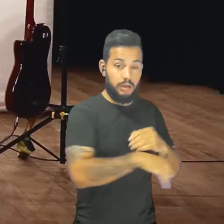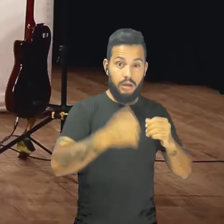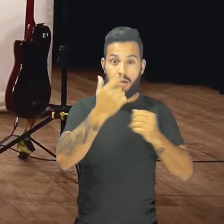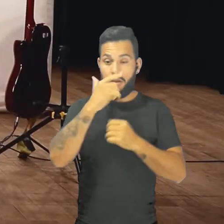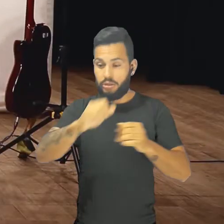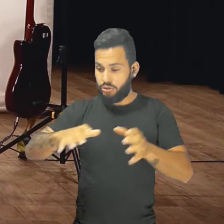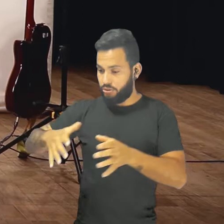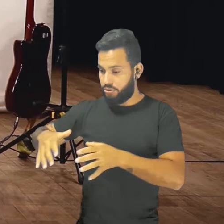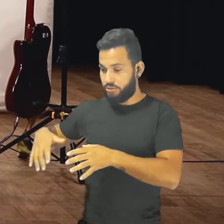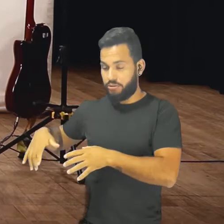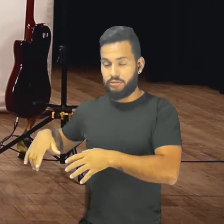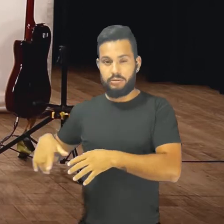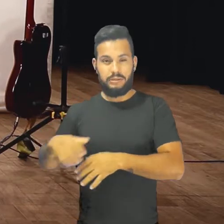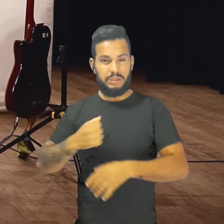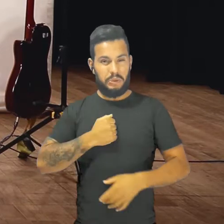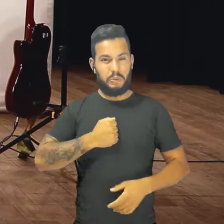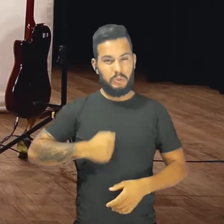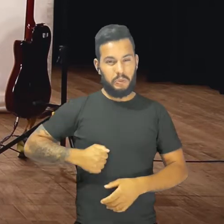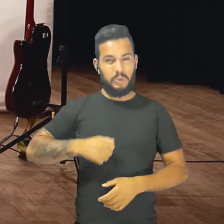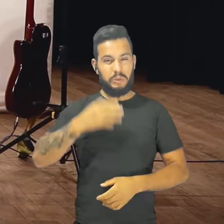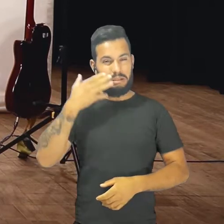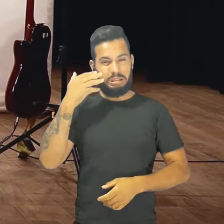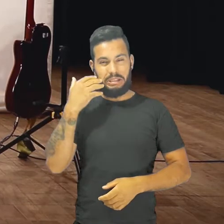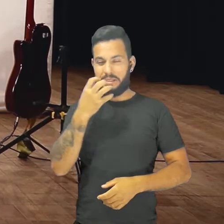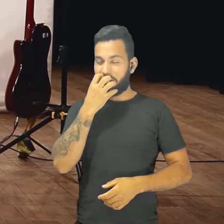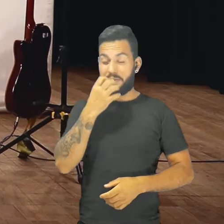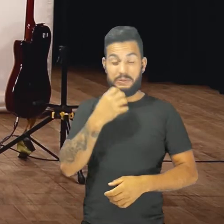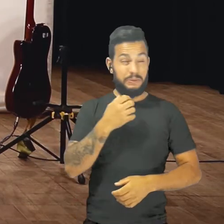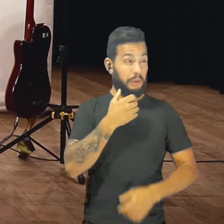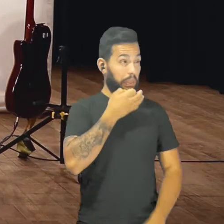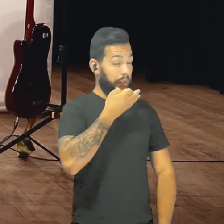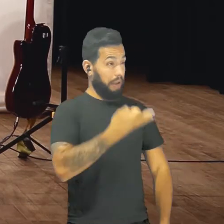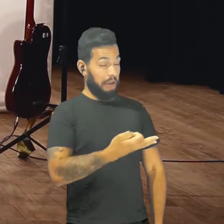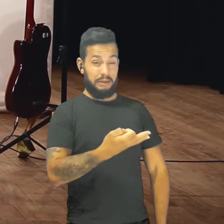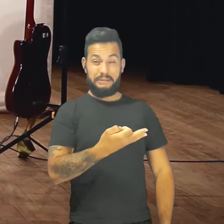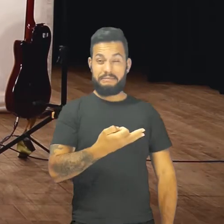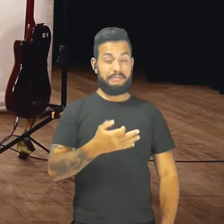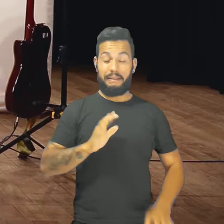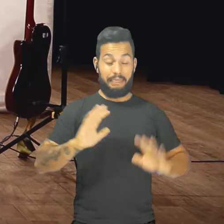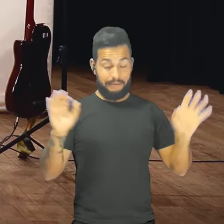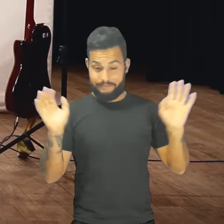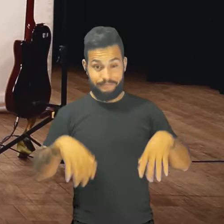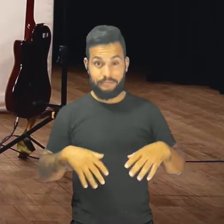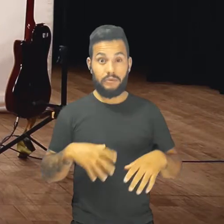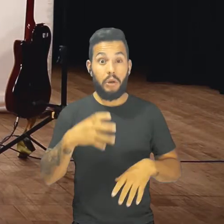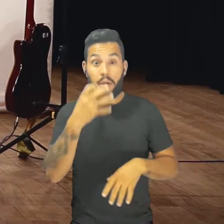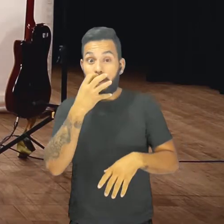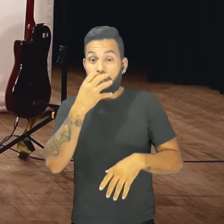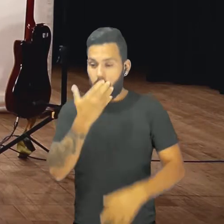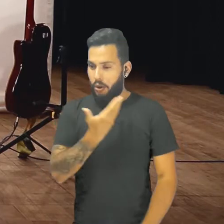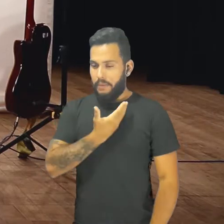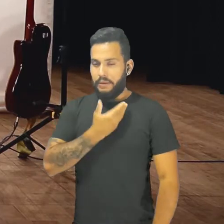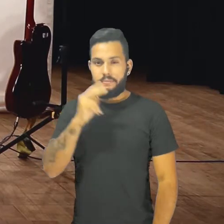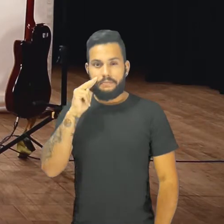Cocô de gato e cachorro. Cacá! macacas. E o Timão, o meu amigo